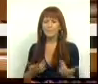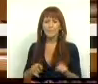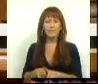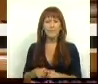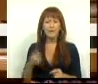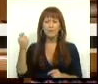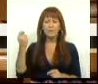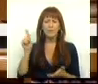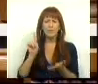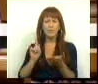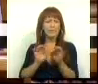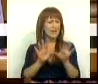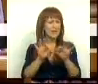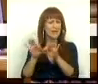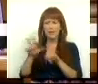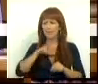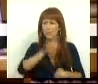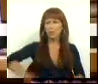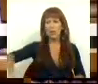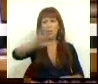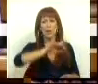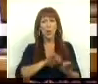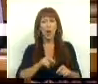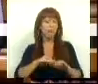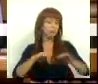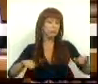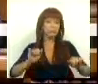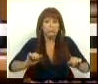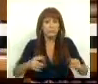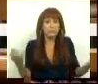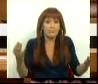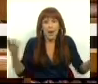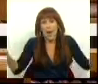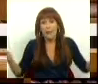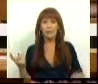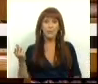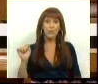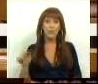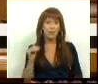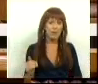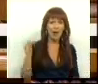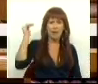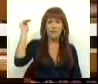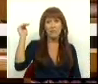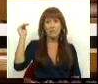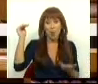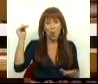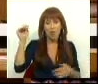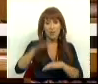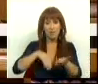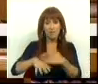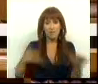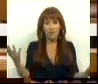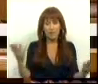um tarifário uniforme a todo o país, tomando como bitola, obviamente, os preços mais elevados que hoje se